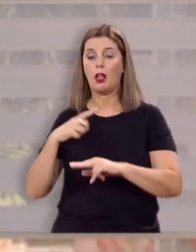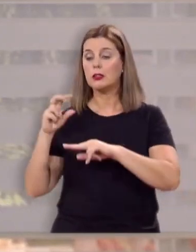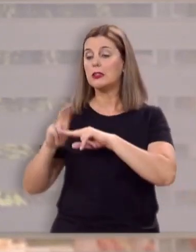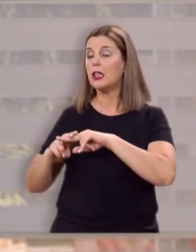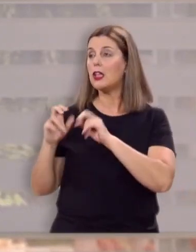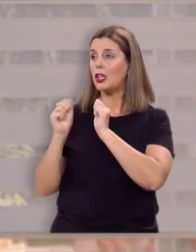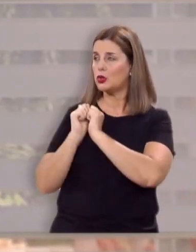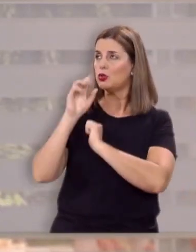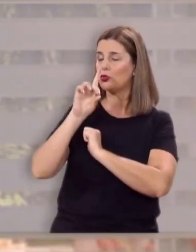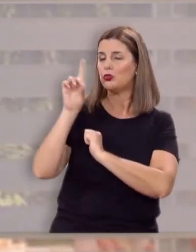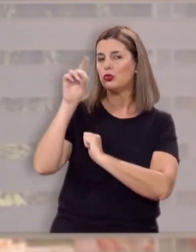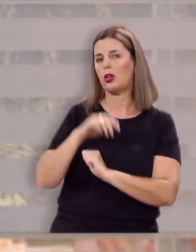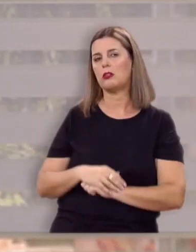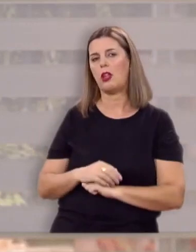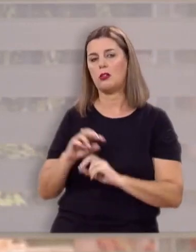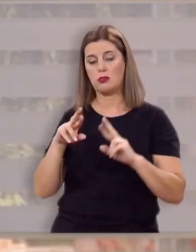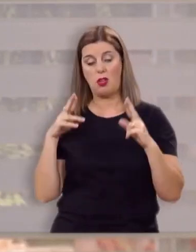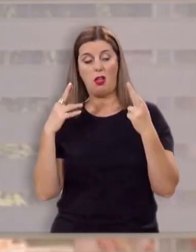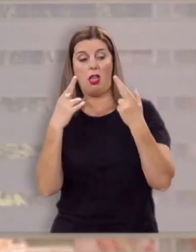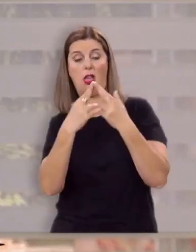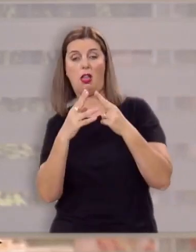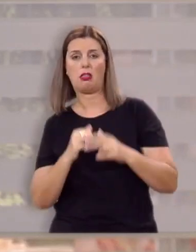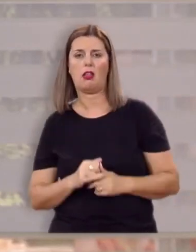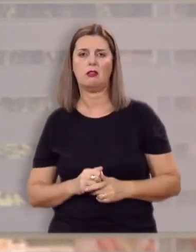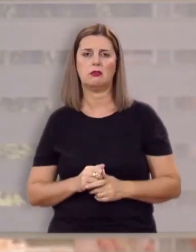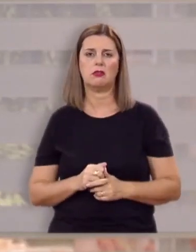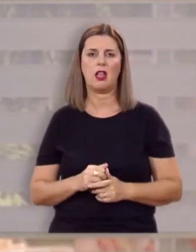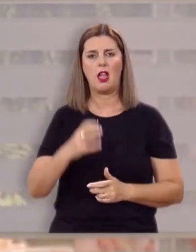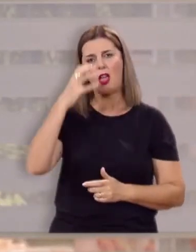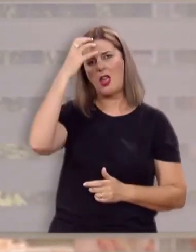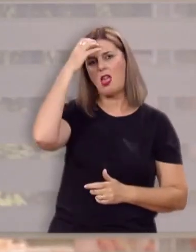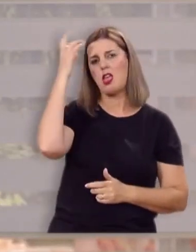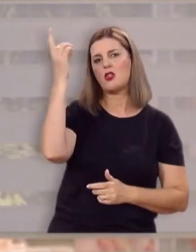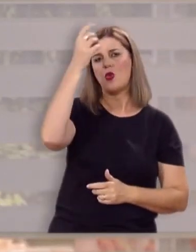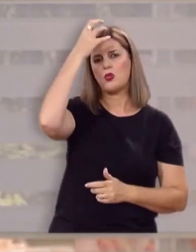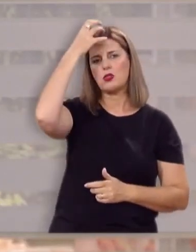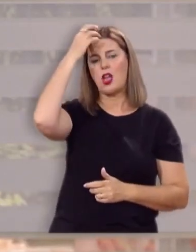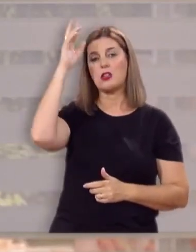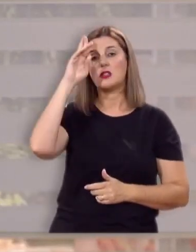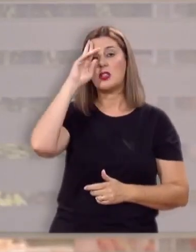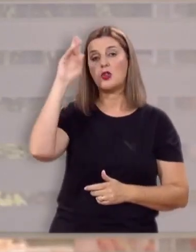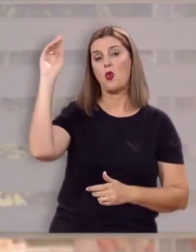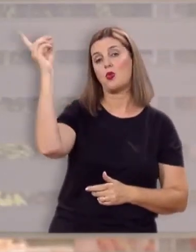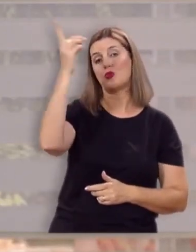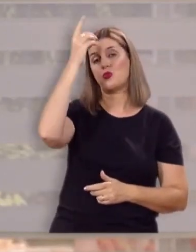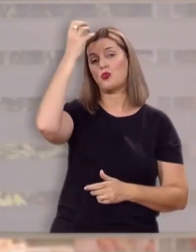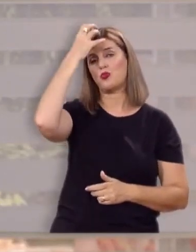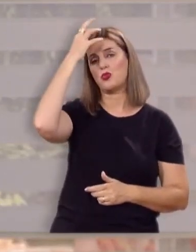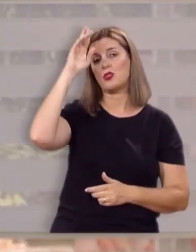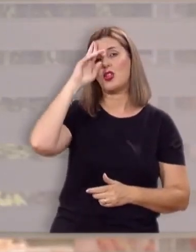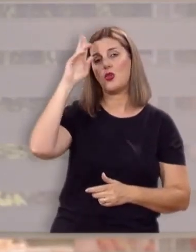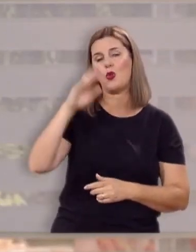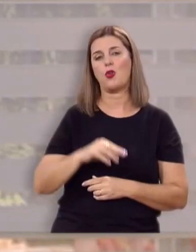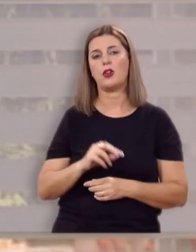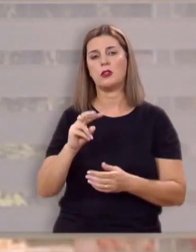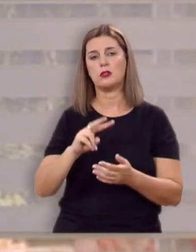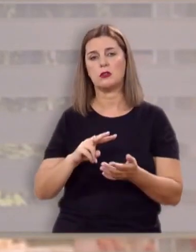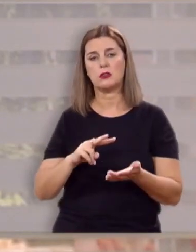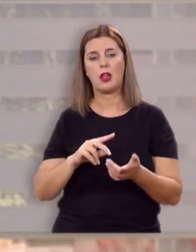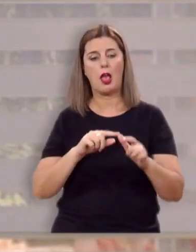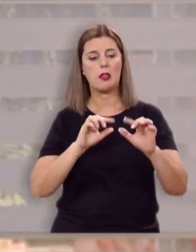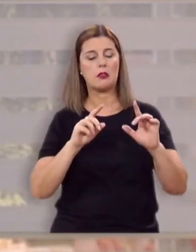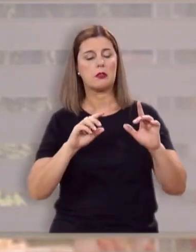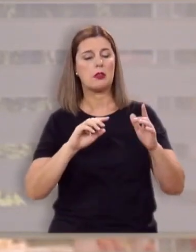Ele está sentado no trono. Ele reina. Ele é o Rei dos Reis, ele é o Senhor dos senhores,